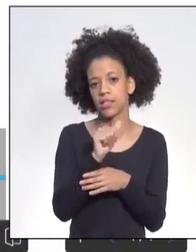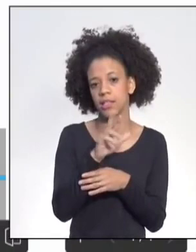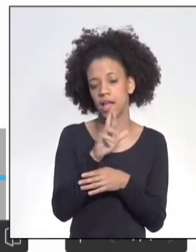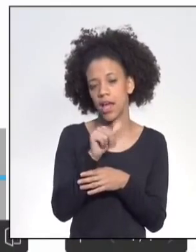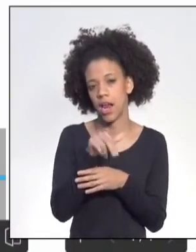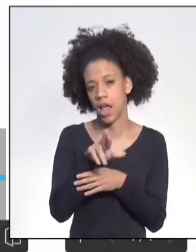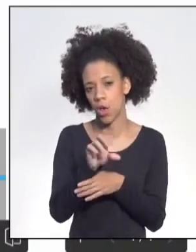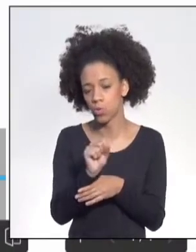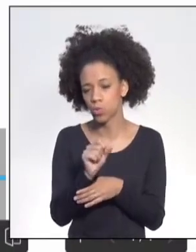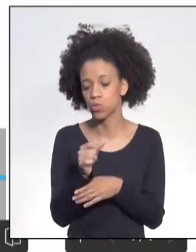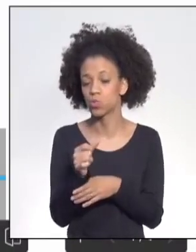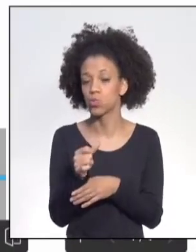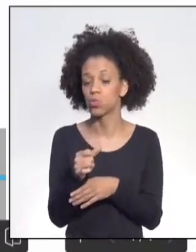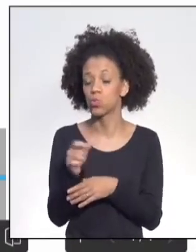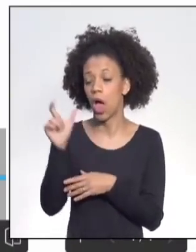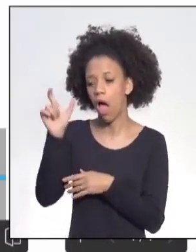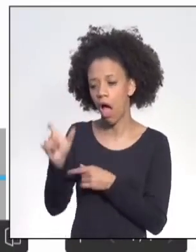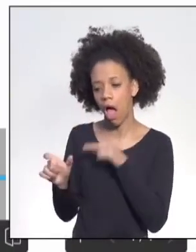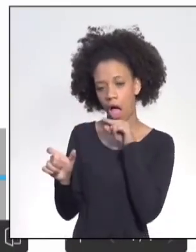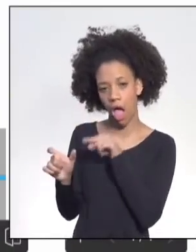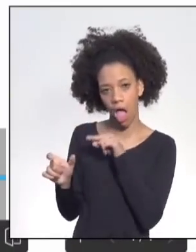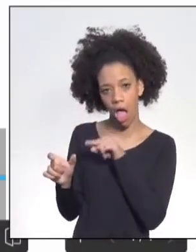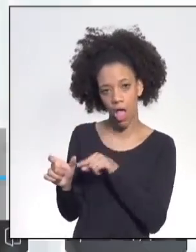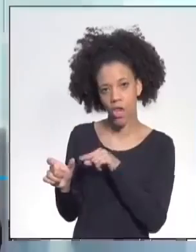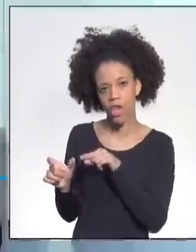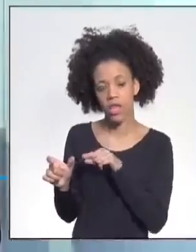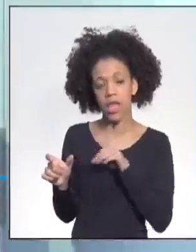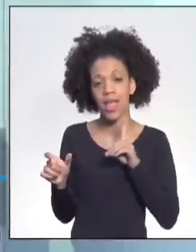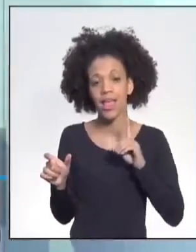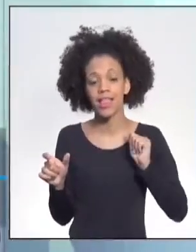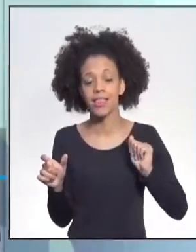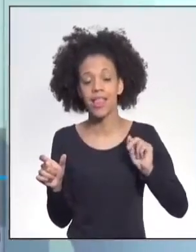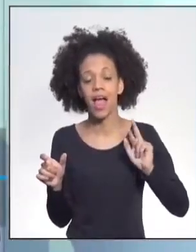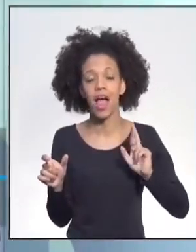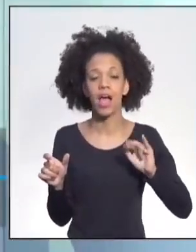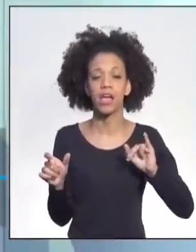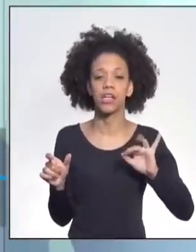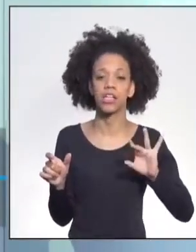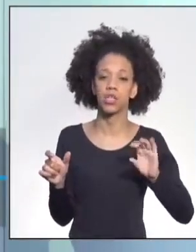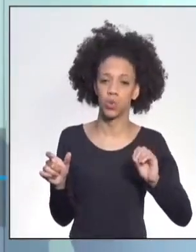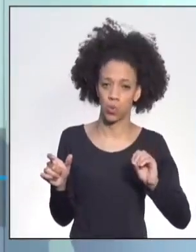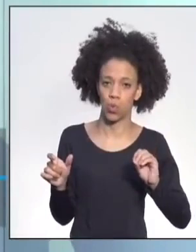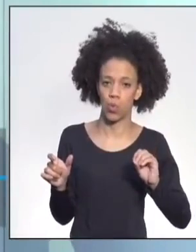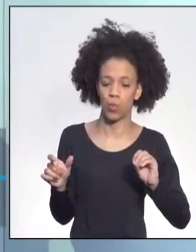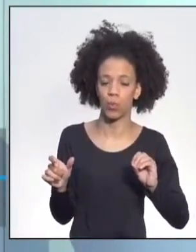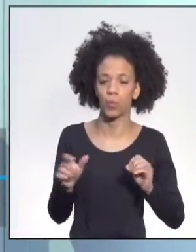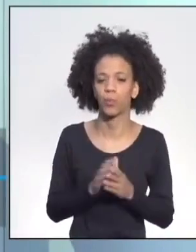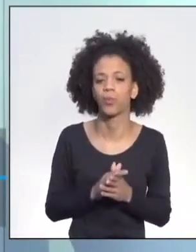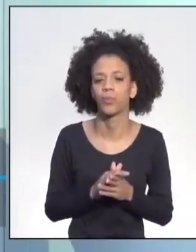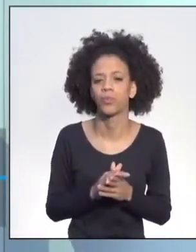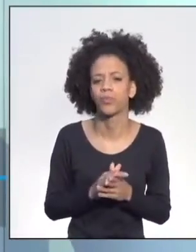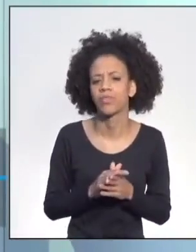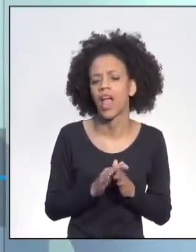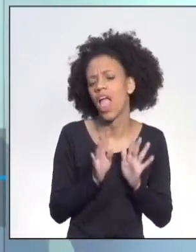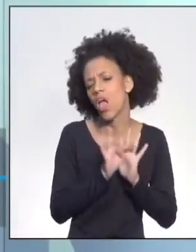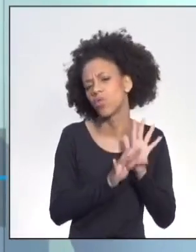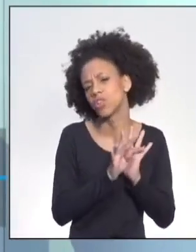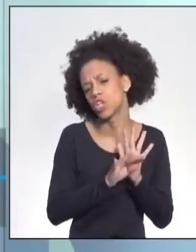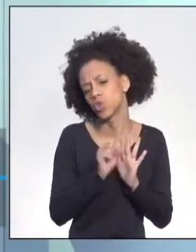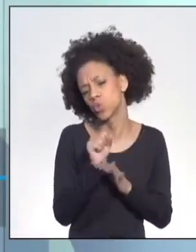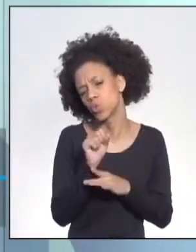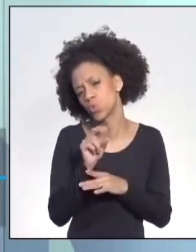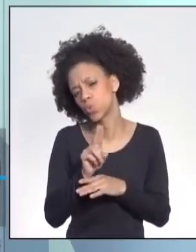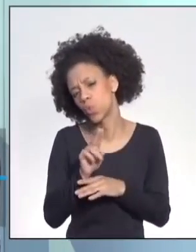Dario. É um fragmento de um texto sumeriano, e nós podemos,